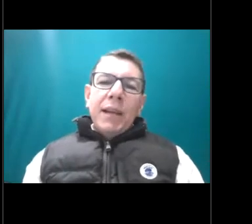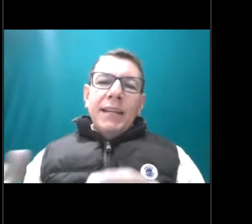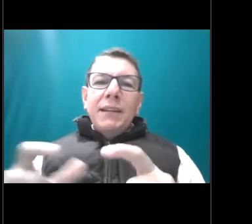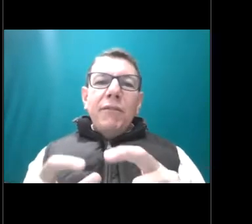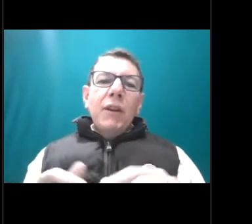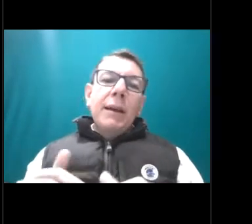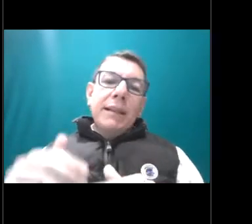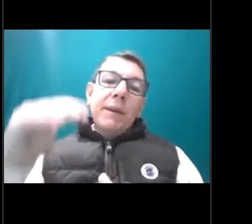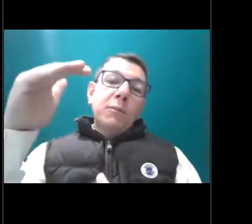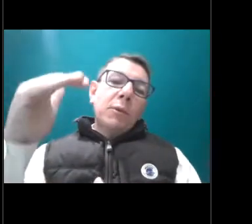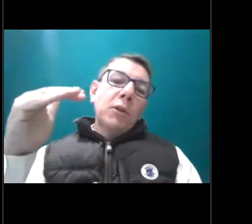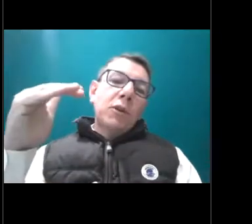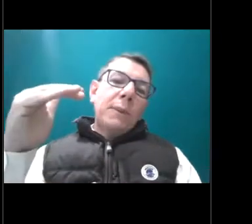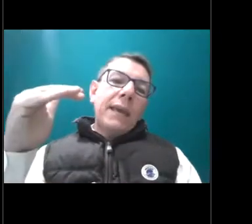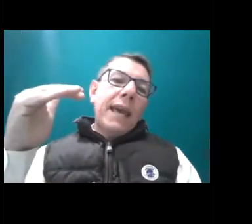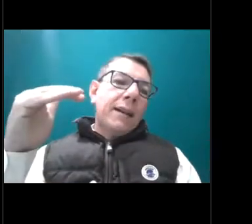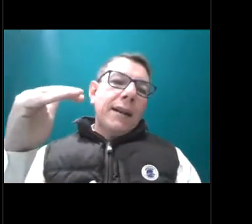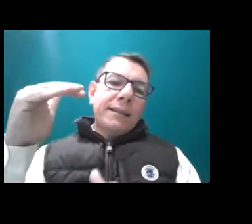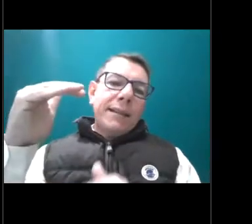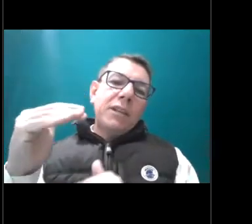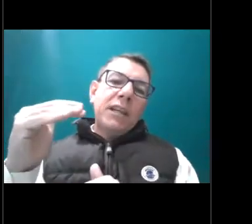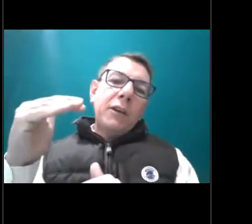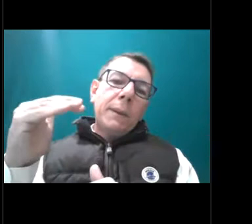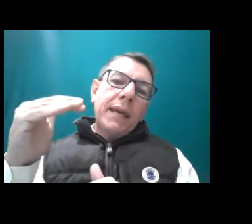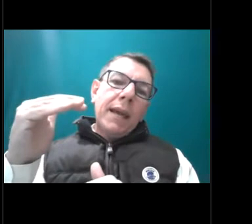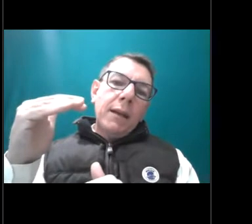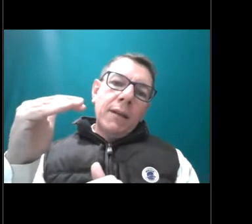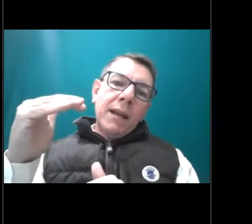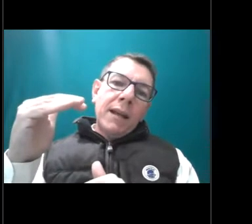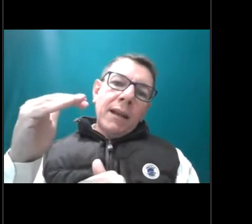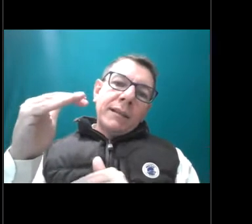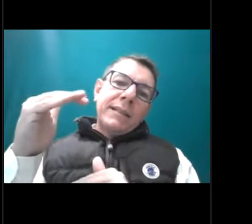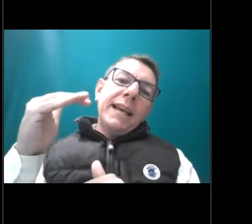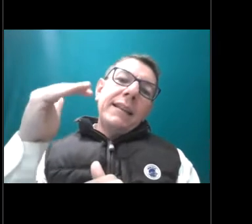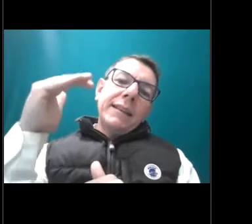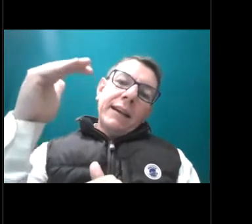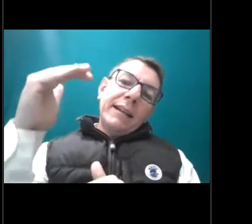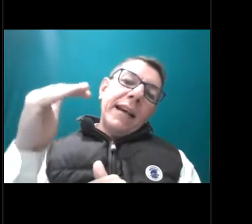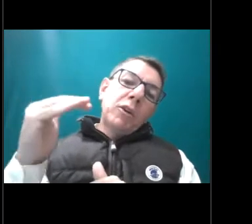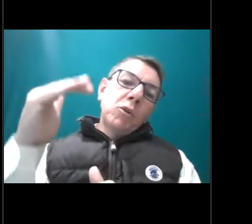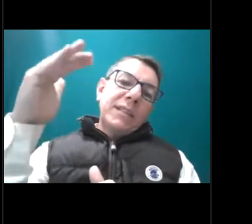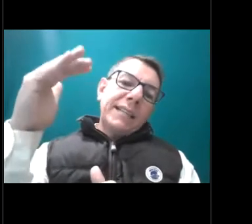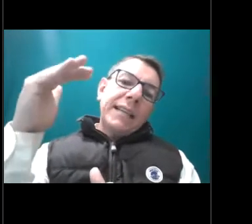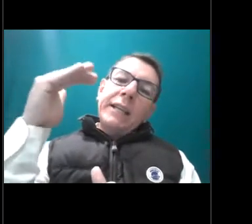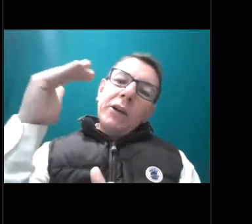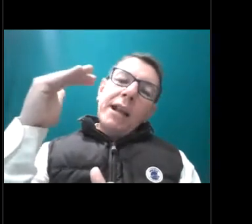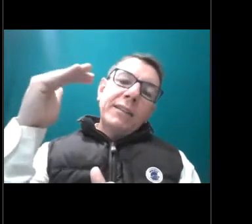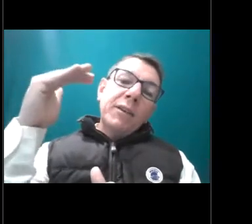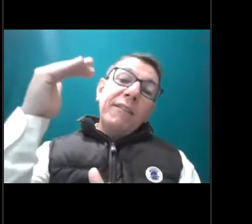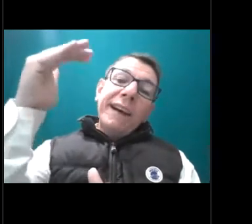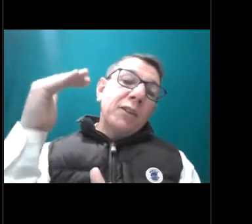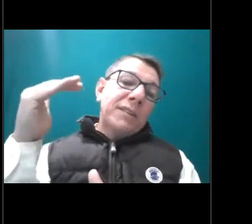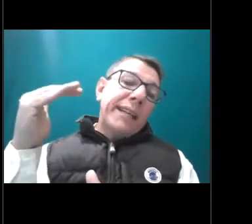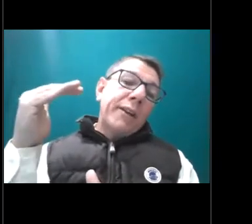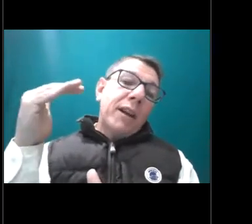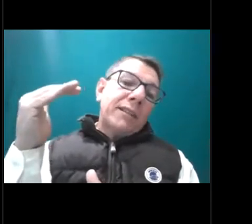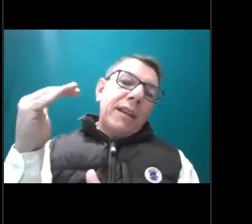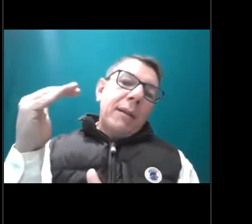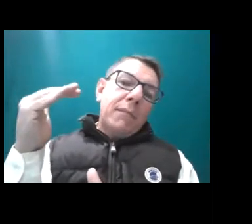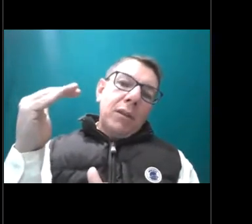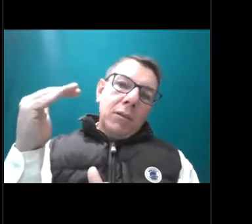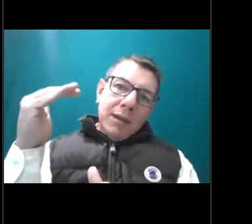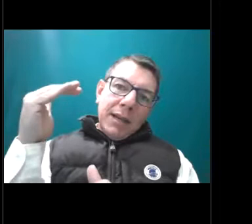desempenho, né? Porque a gente viu lá, ainda mais um produtor pequeno, né? Tem um cilinho pequeno, se ele reduz essa deterioração, ele vai